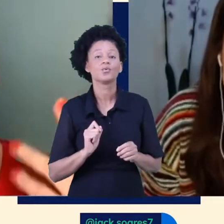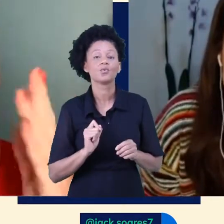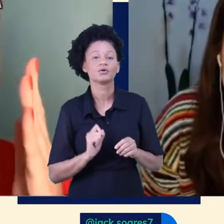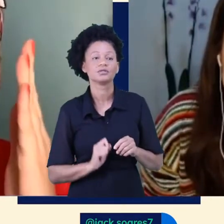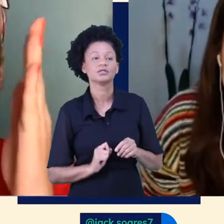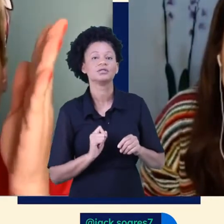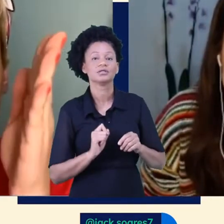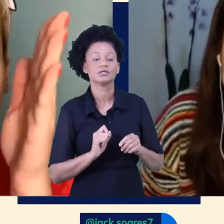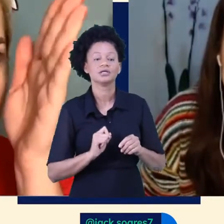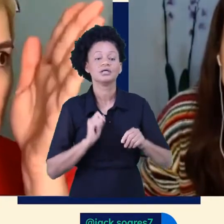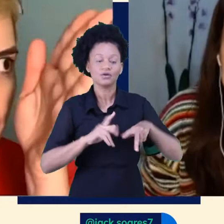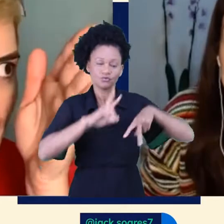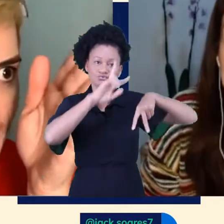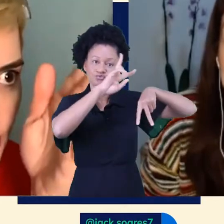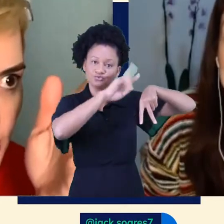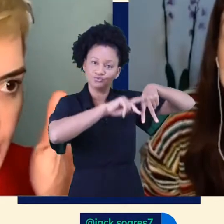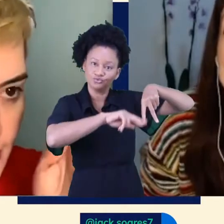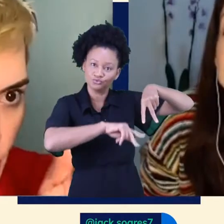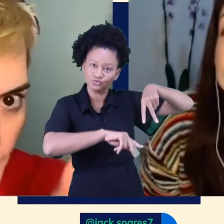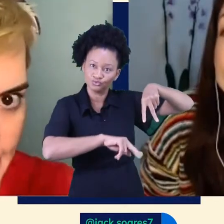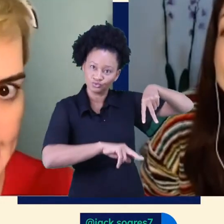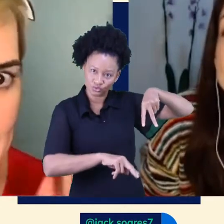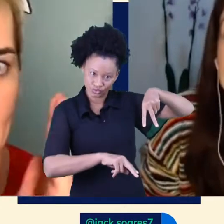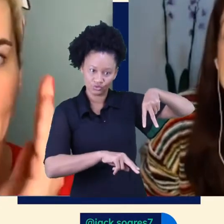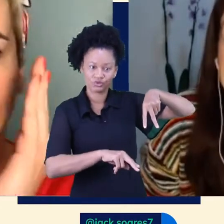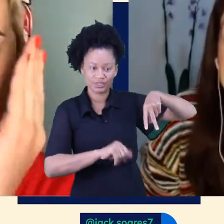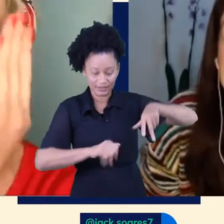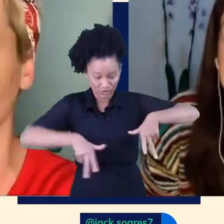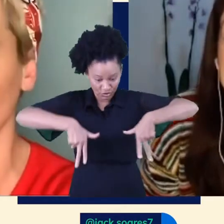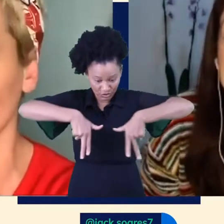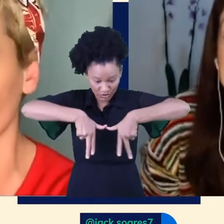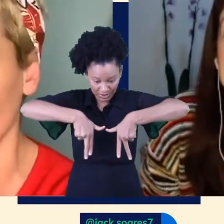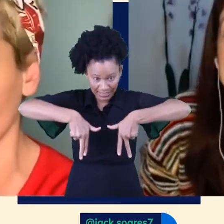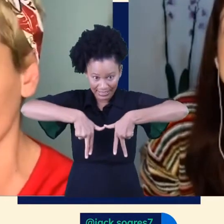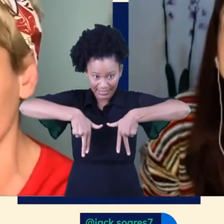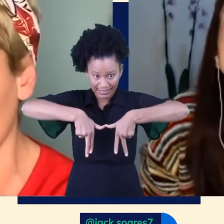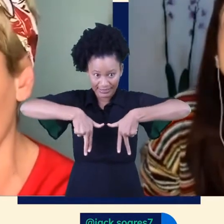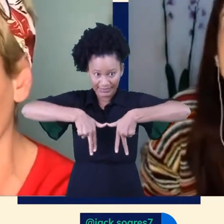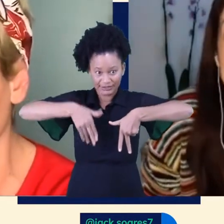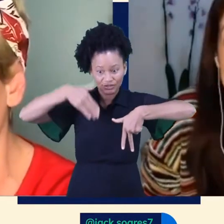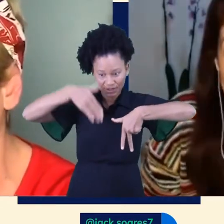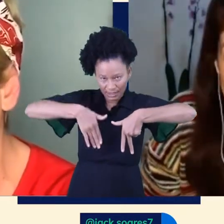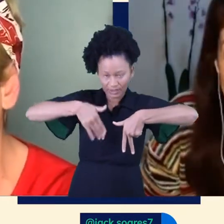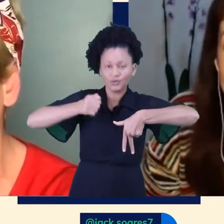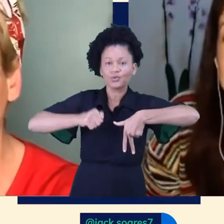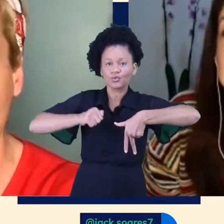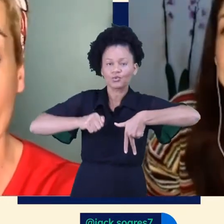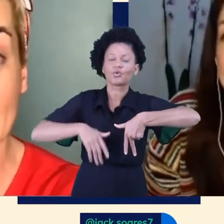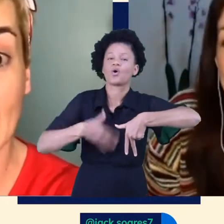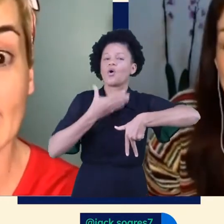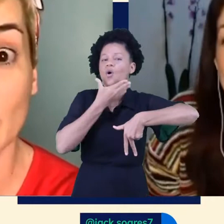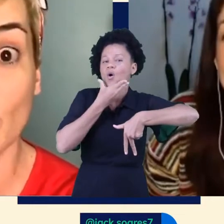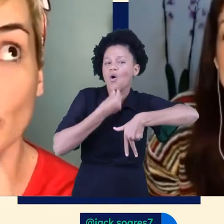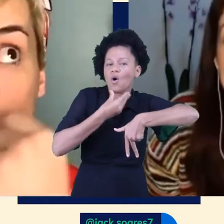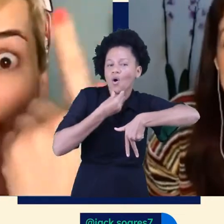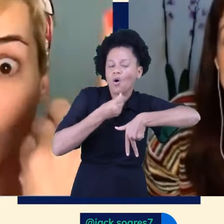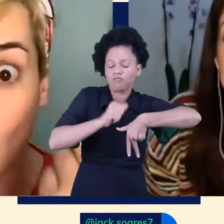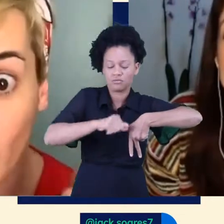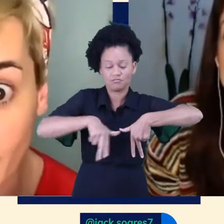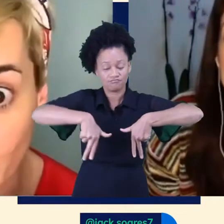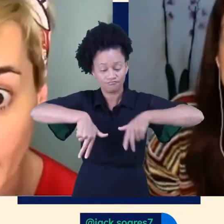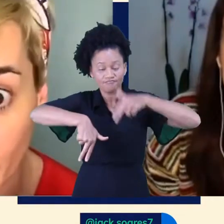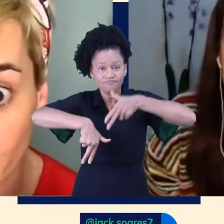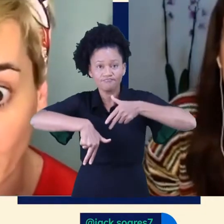estaria masculino veste e se comporta dessa maneira, feminino veste e se comporta dessa maneira. Mas daí tem os